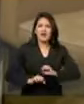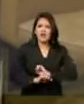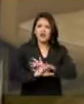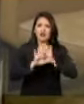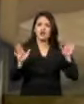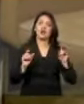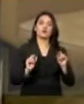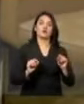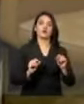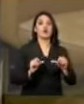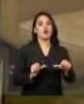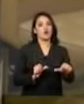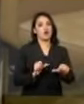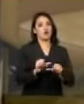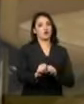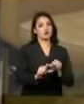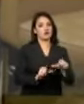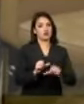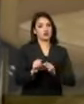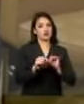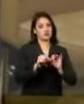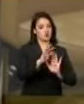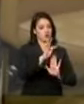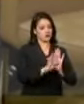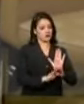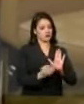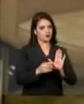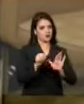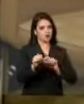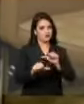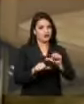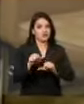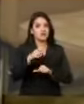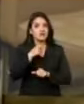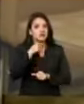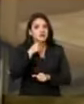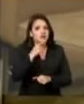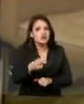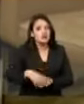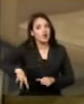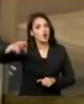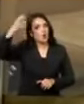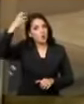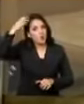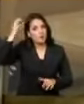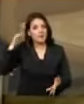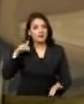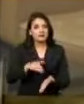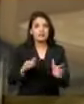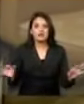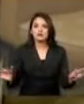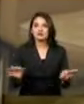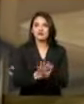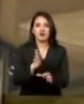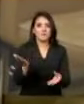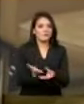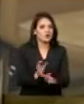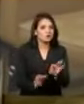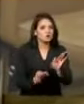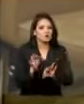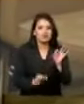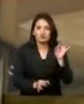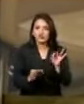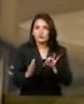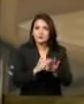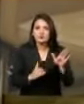a alteração para a redação atual de que ninguém será considerado culpado até o trânsito em julgado da sentença condenatória